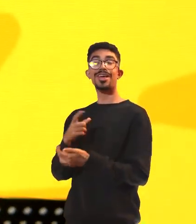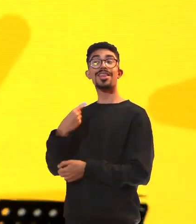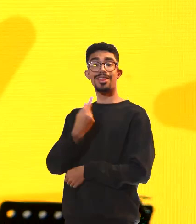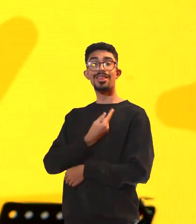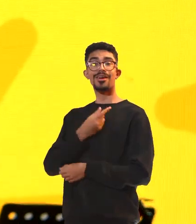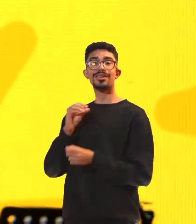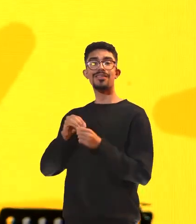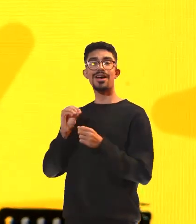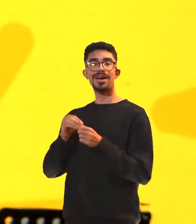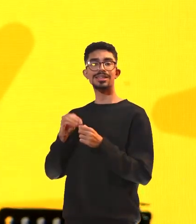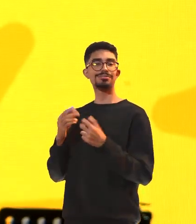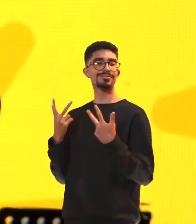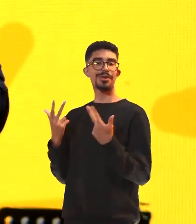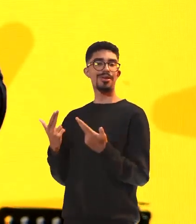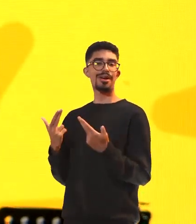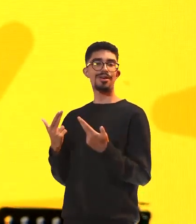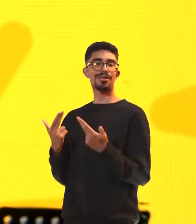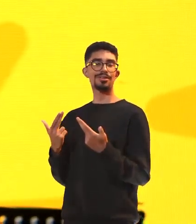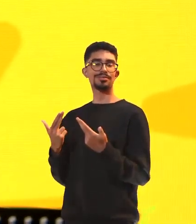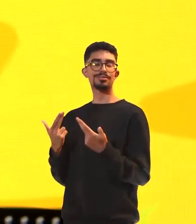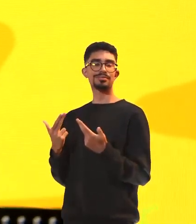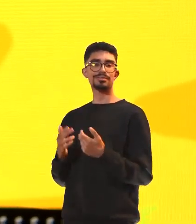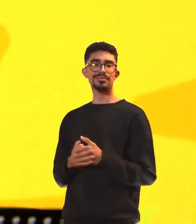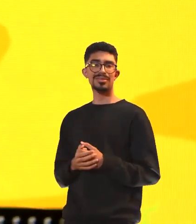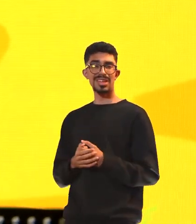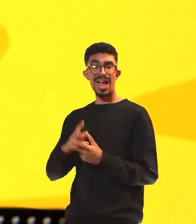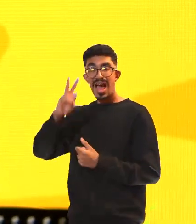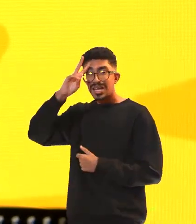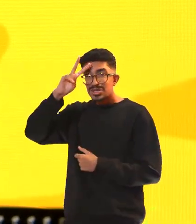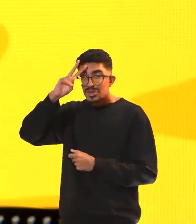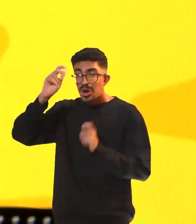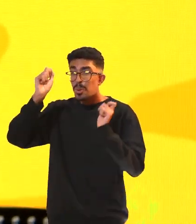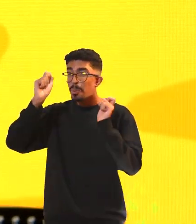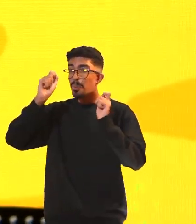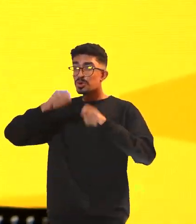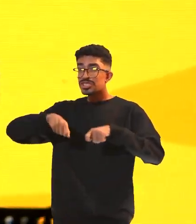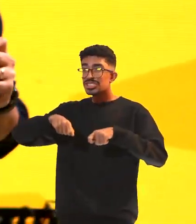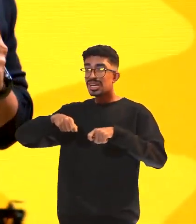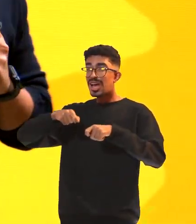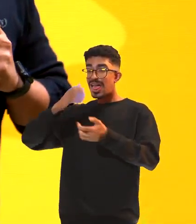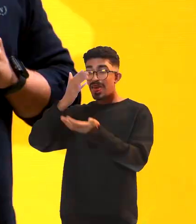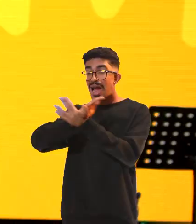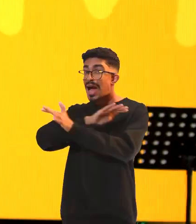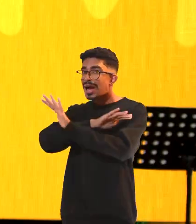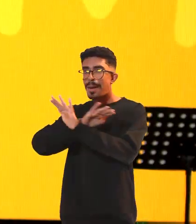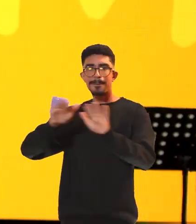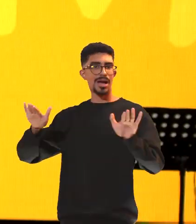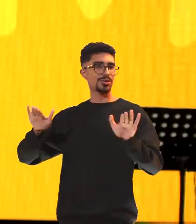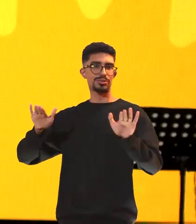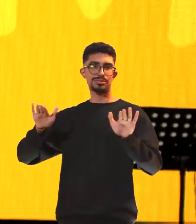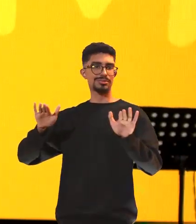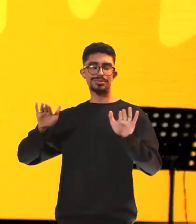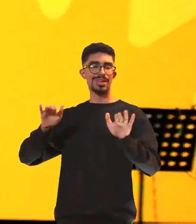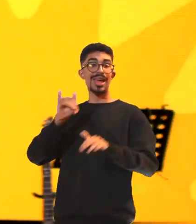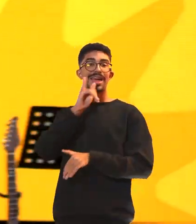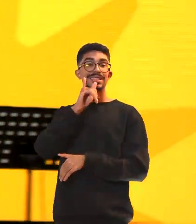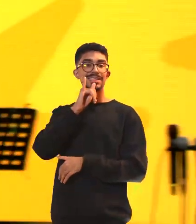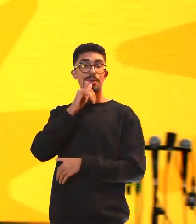A história podia ter acabado muito antes. Muito antes. Subir no terraço, tomar um ar. Opa!